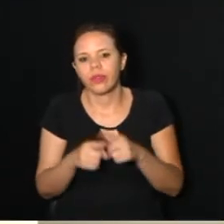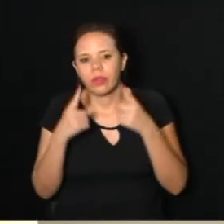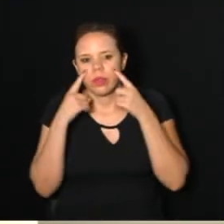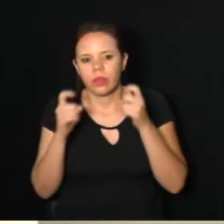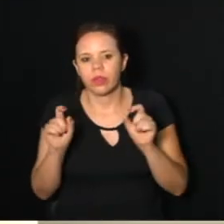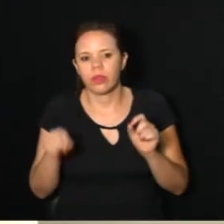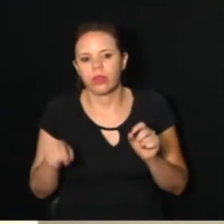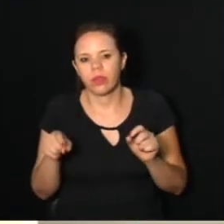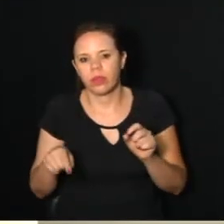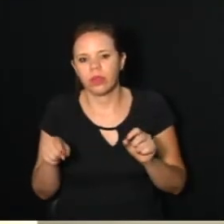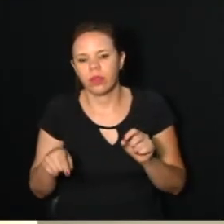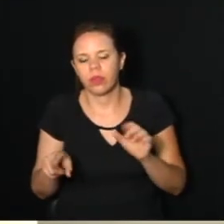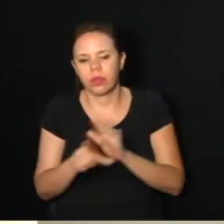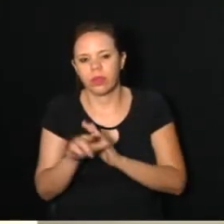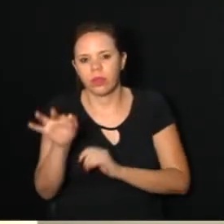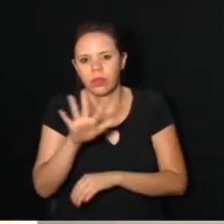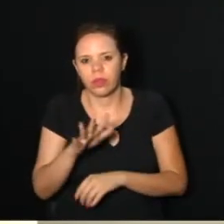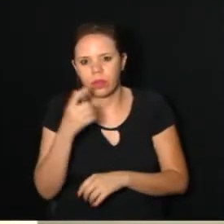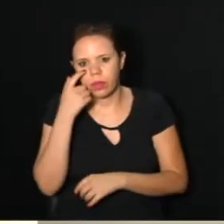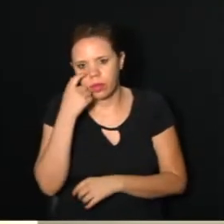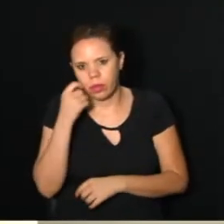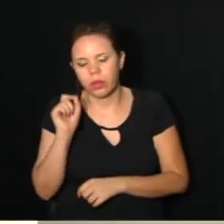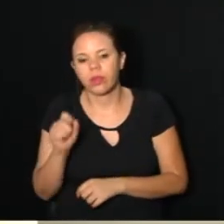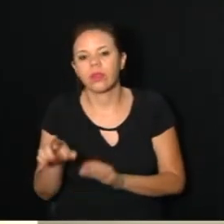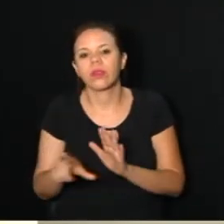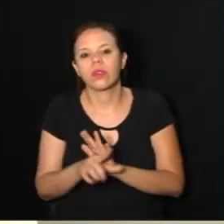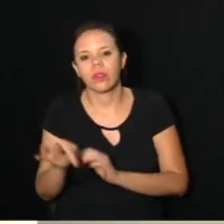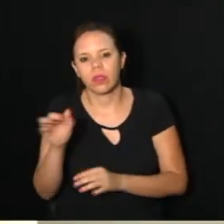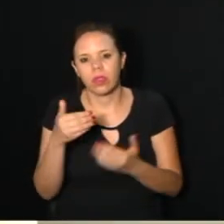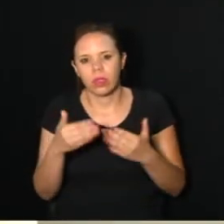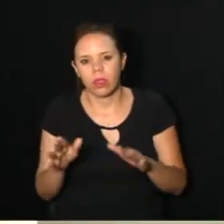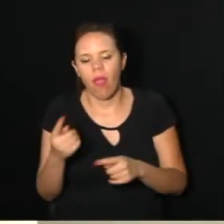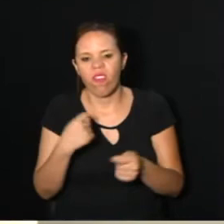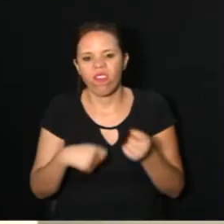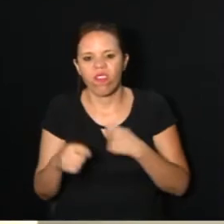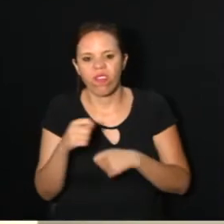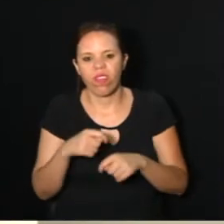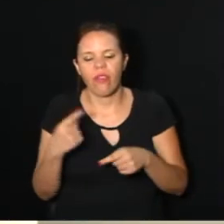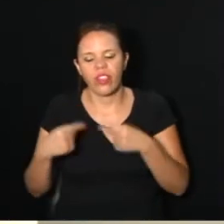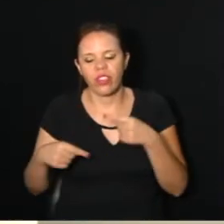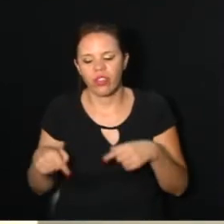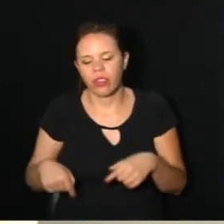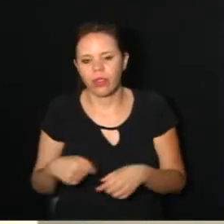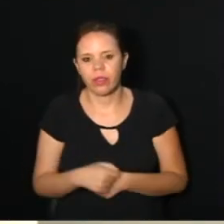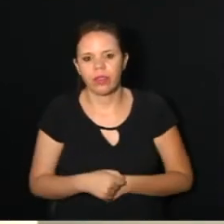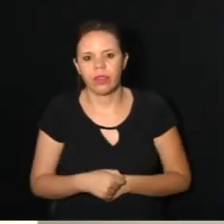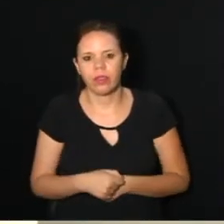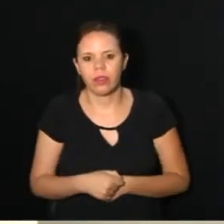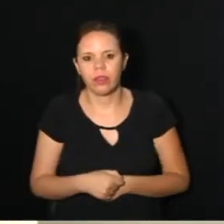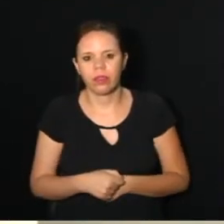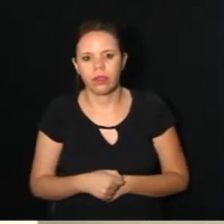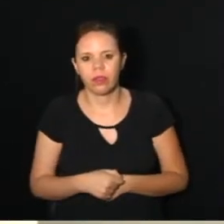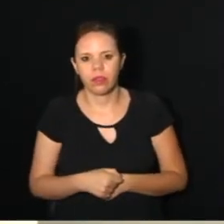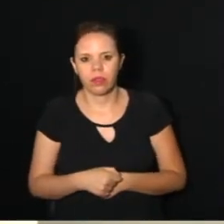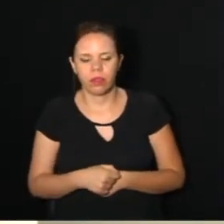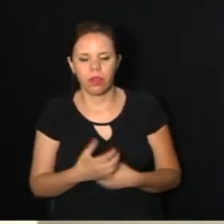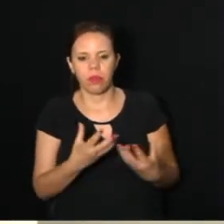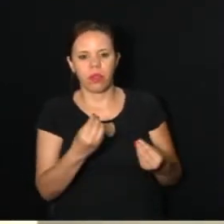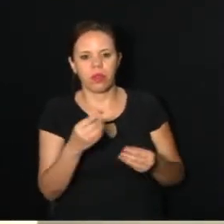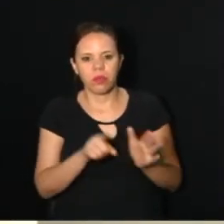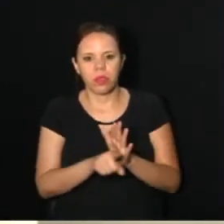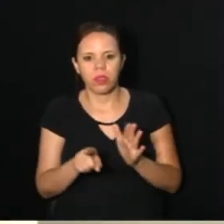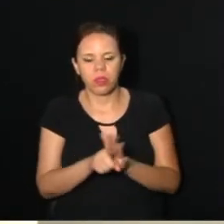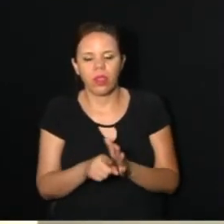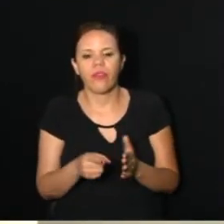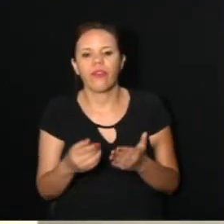interessadas nessa lei federal, que é a Lei de Liberdade Econômica que foi discutida aqui. Muitos questionamentos